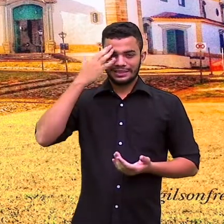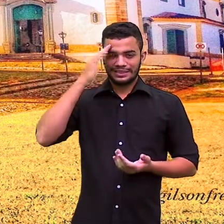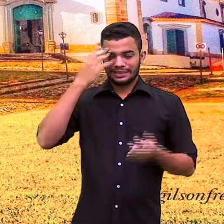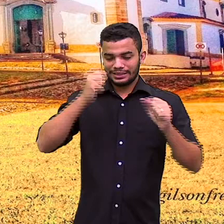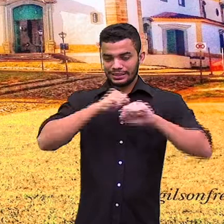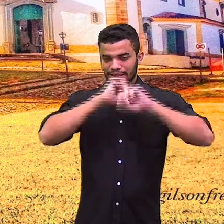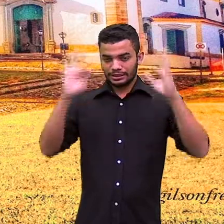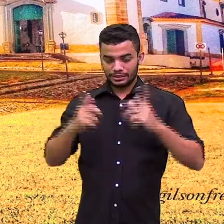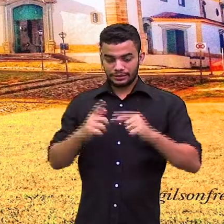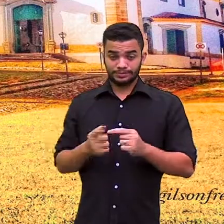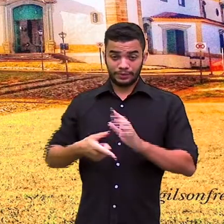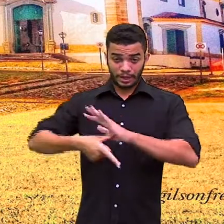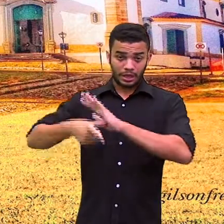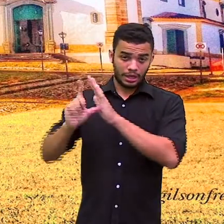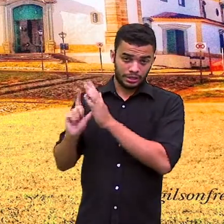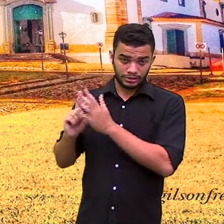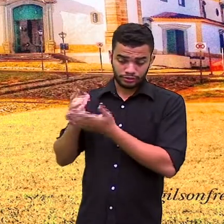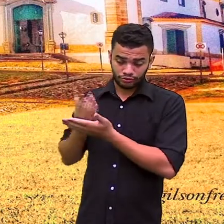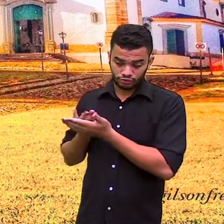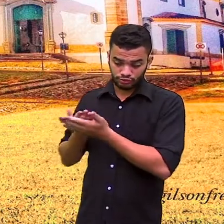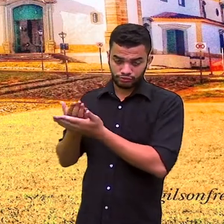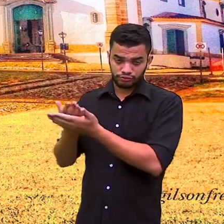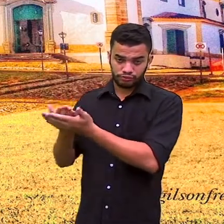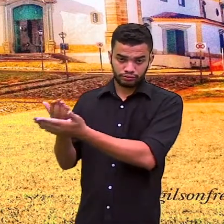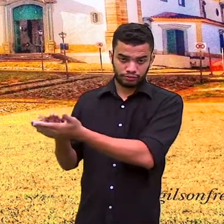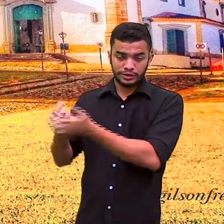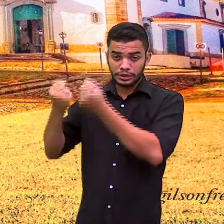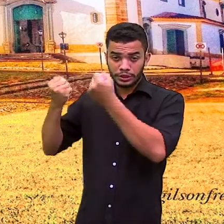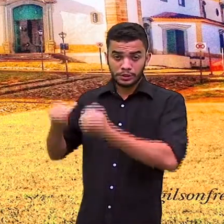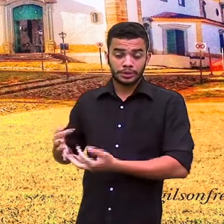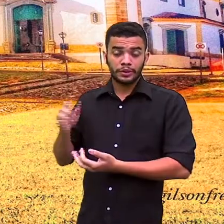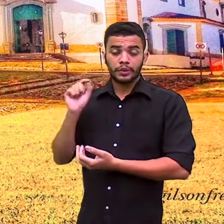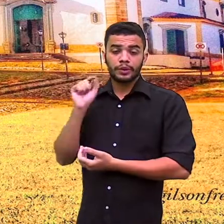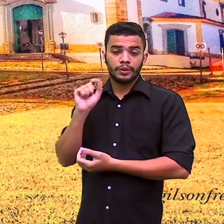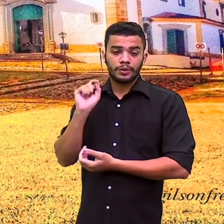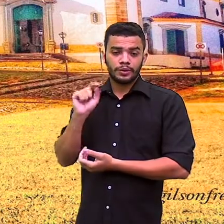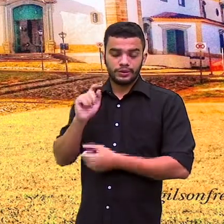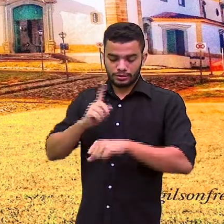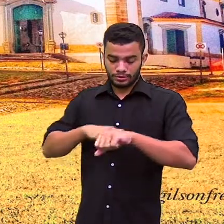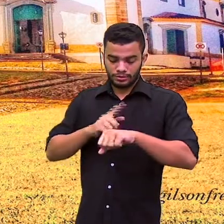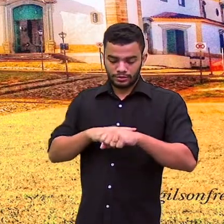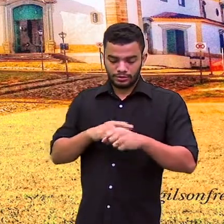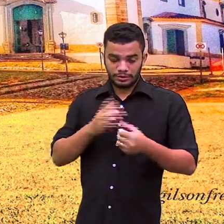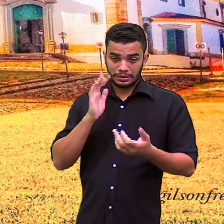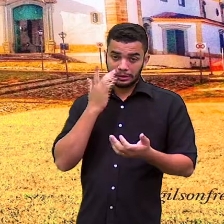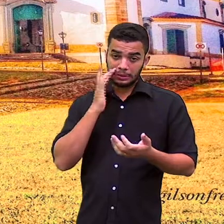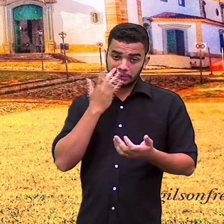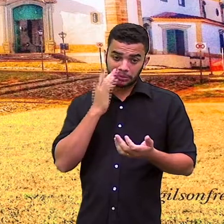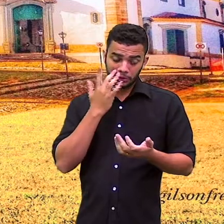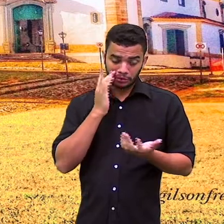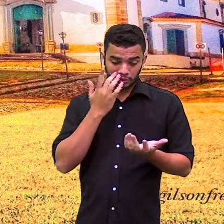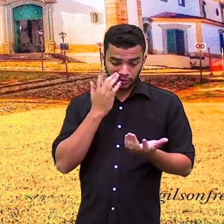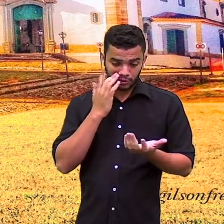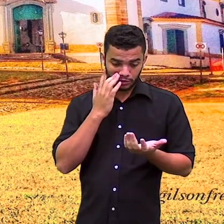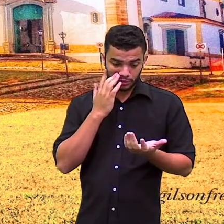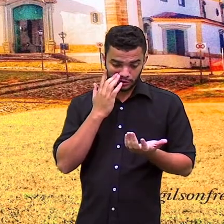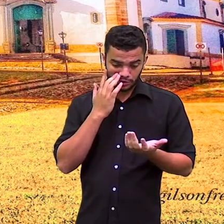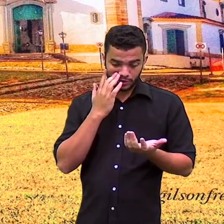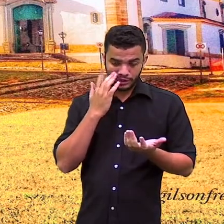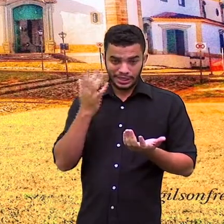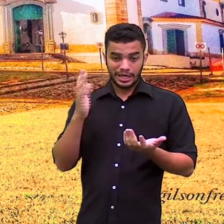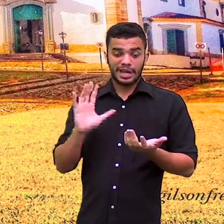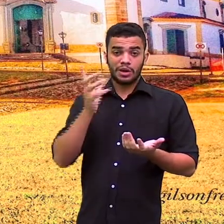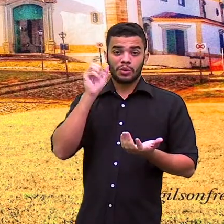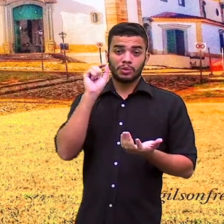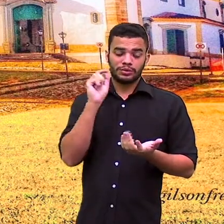vocês que, devido ao ouro, teve um grande aumento populacional e com isso vieram os